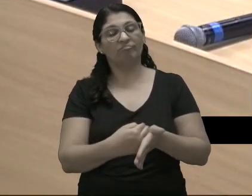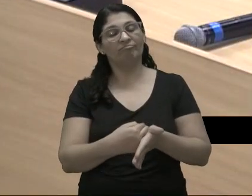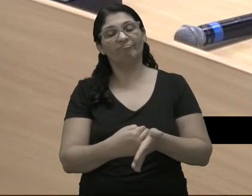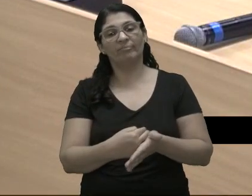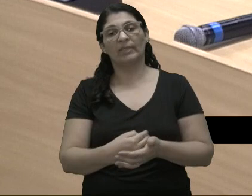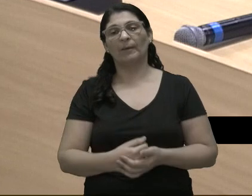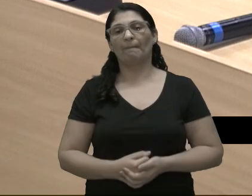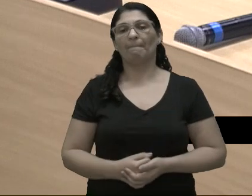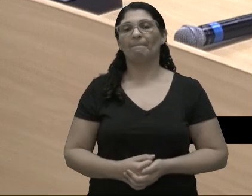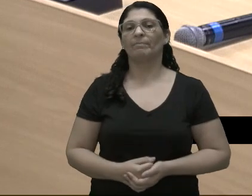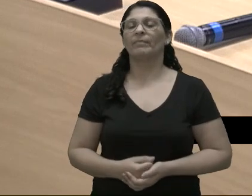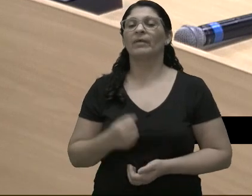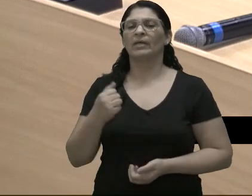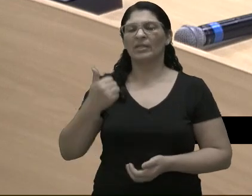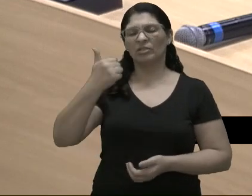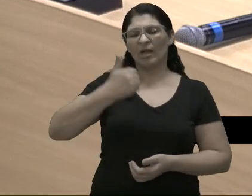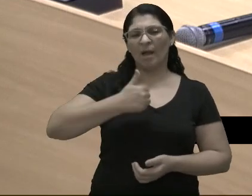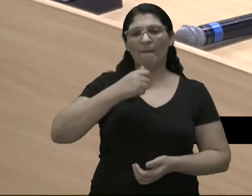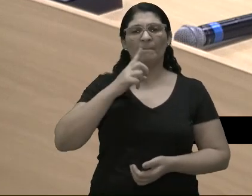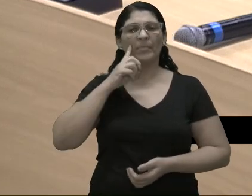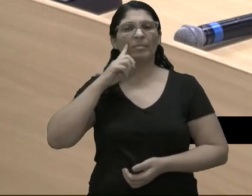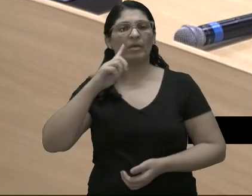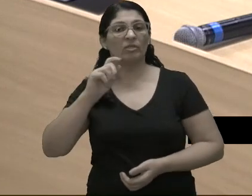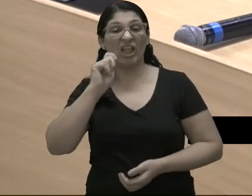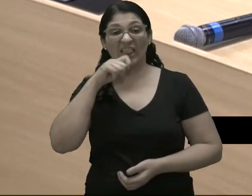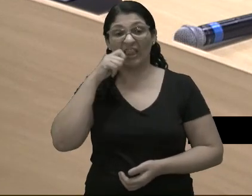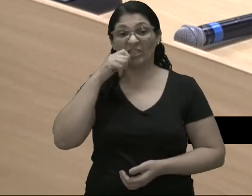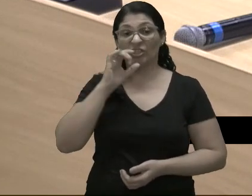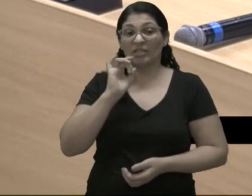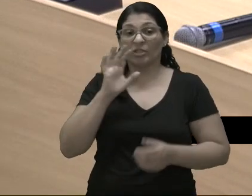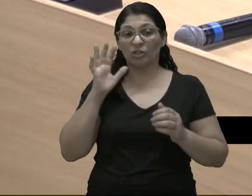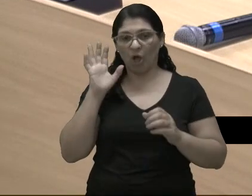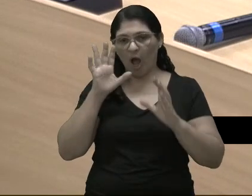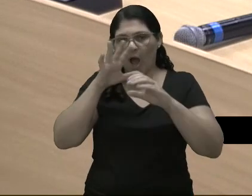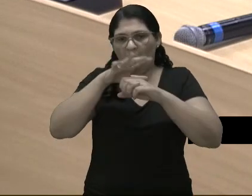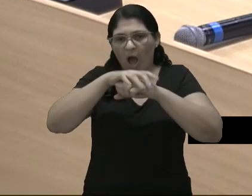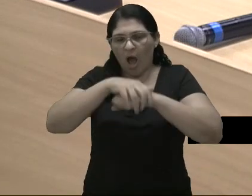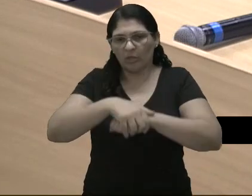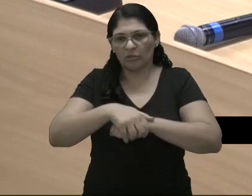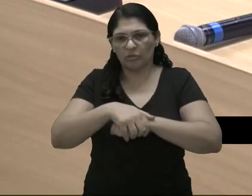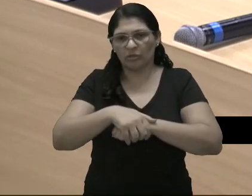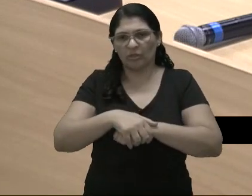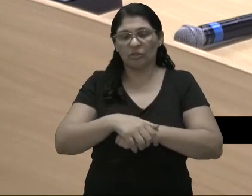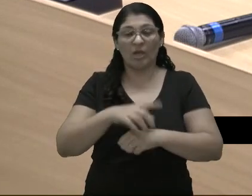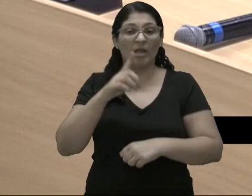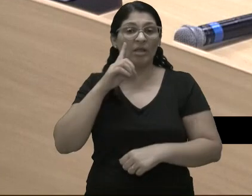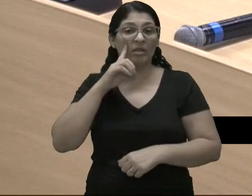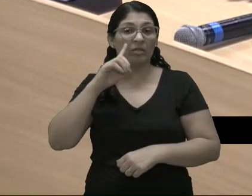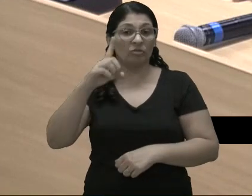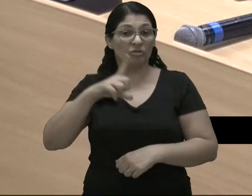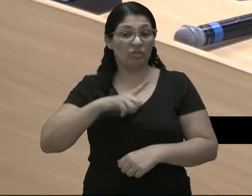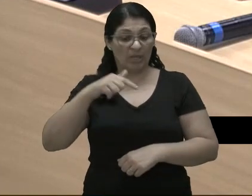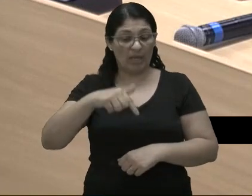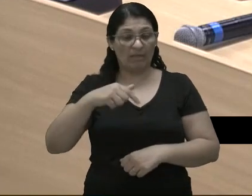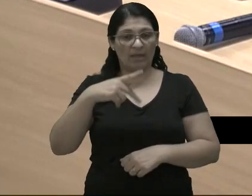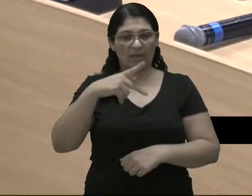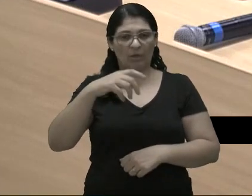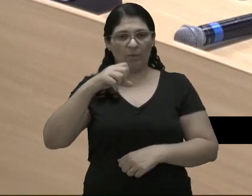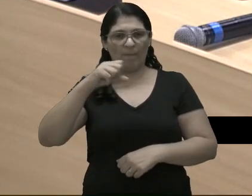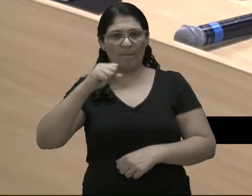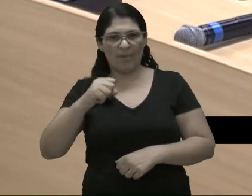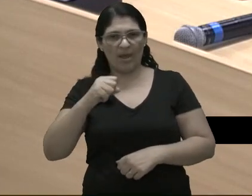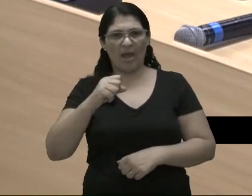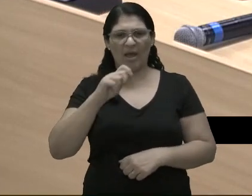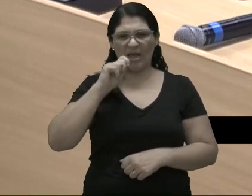Desde o primeiro dia, dentista é só à noite. Porque durante o dia tem aqui o pronto-socorro odontológico,